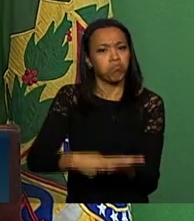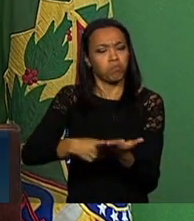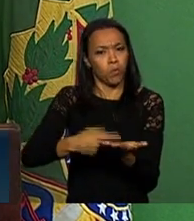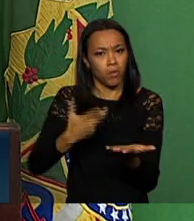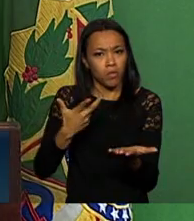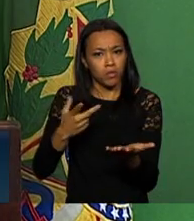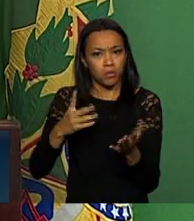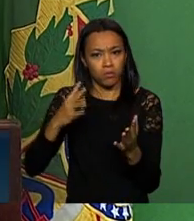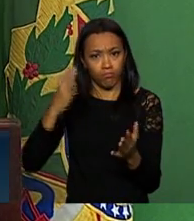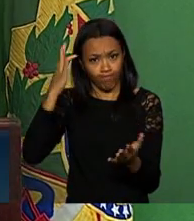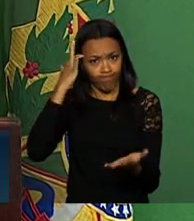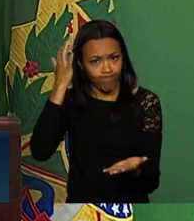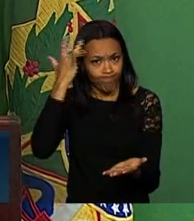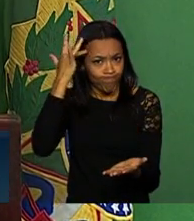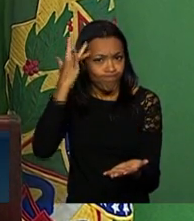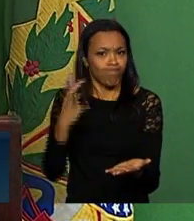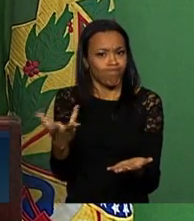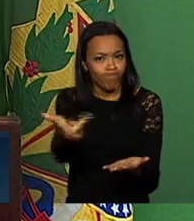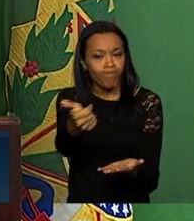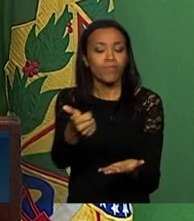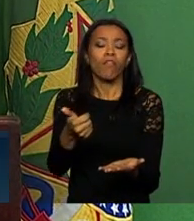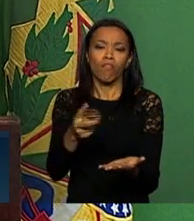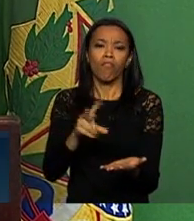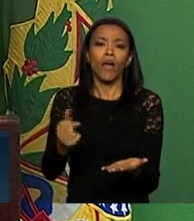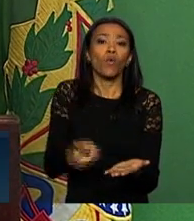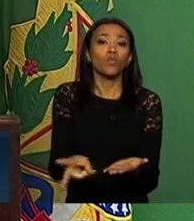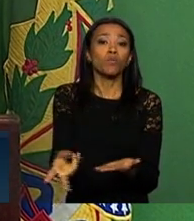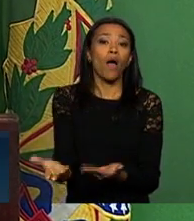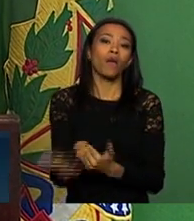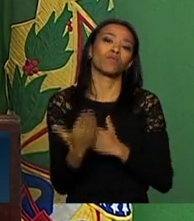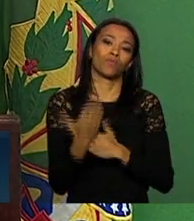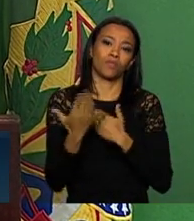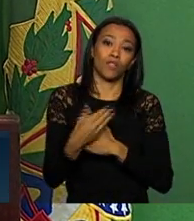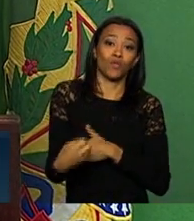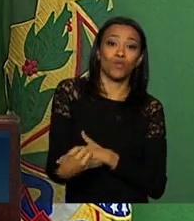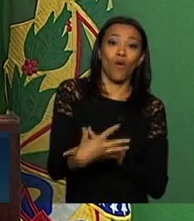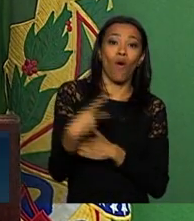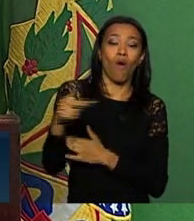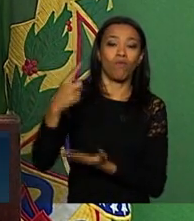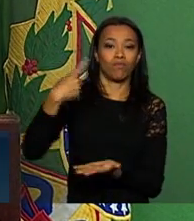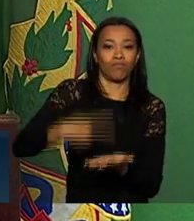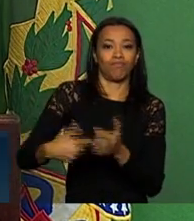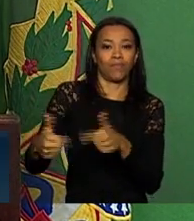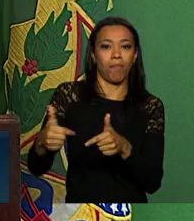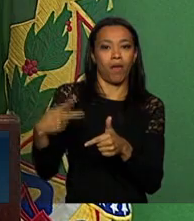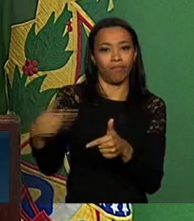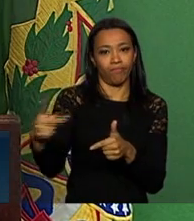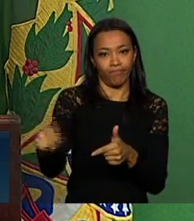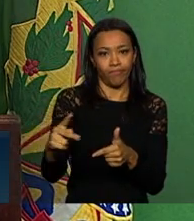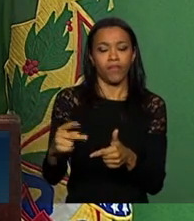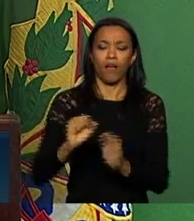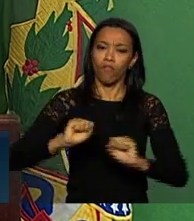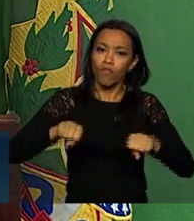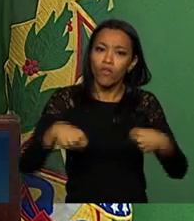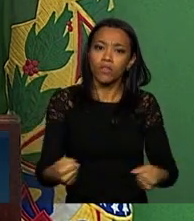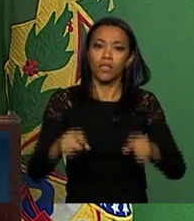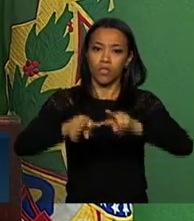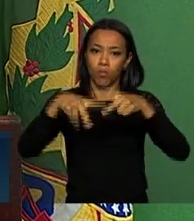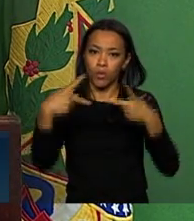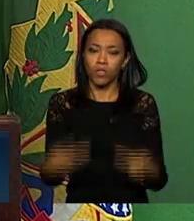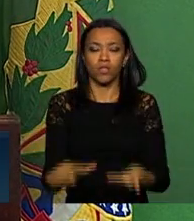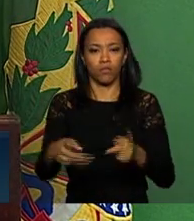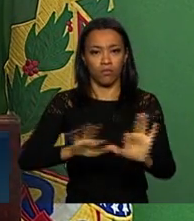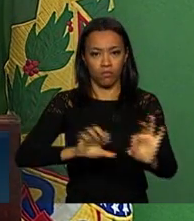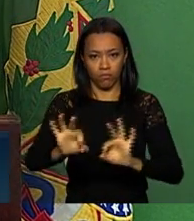Brasil vão continuar nos ajudando nas suas novas funções a fortalecer nosso projeto de inclusão